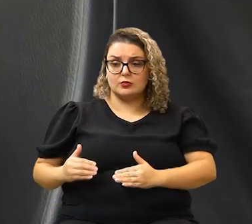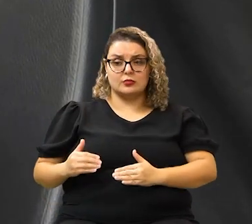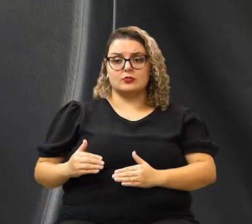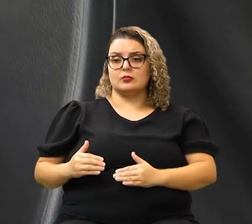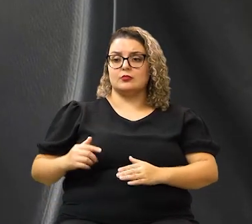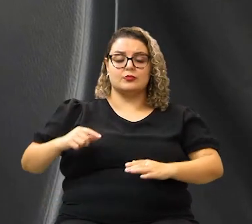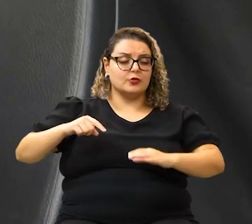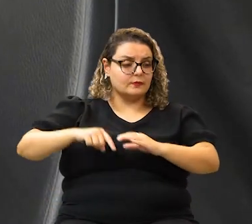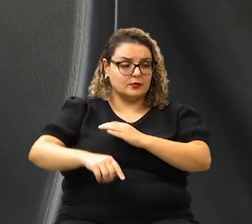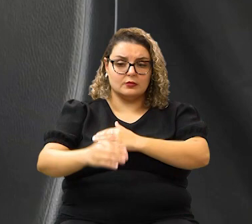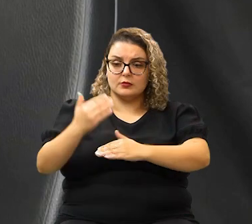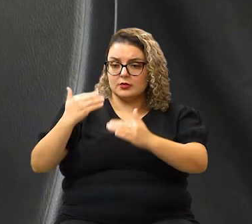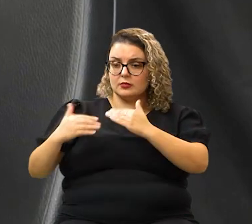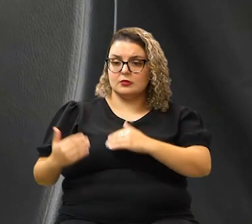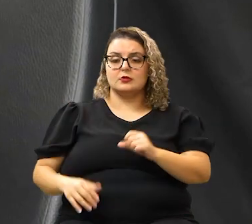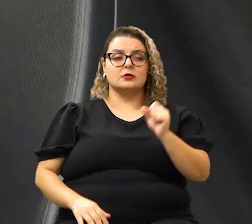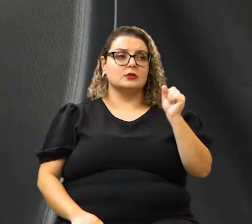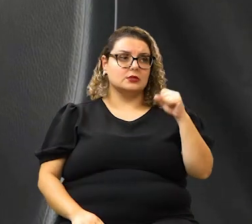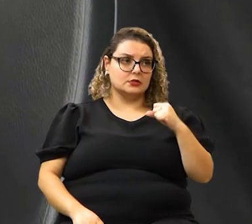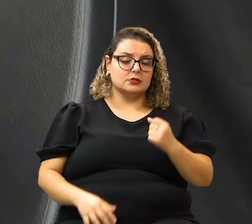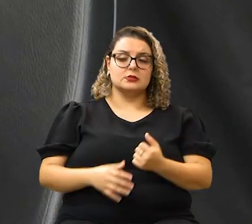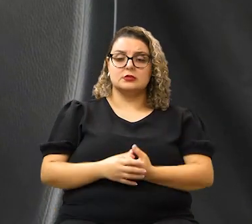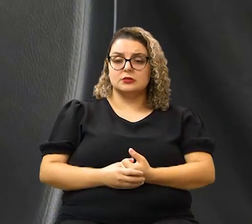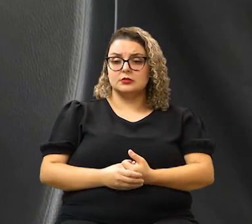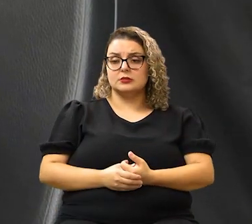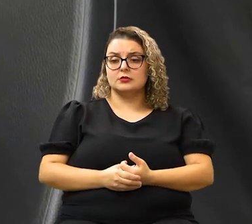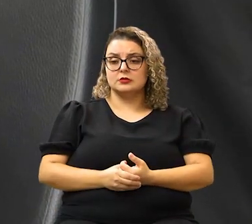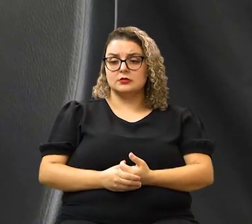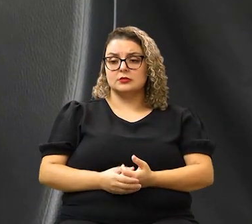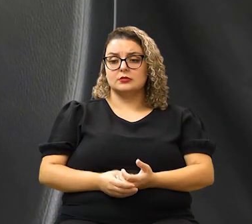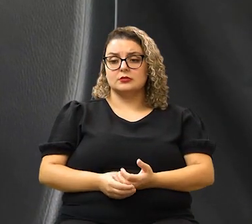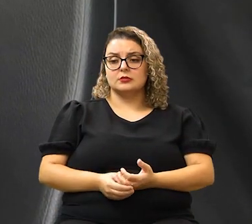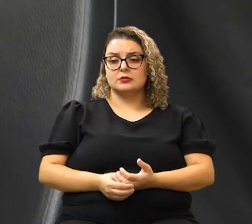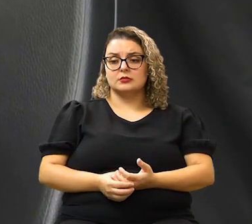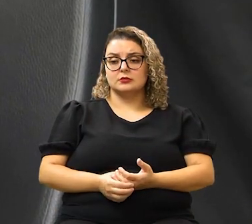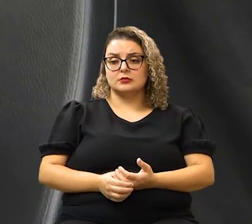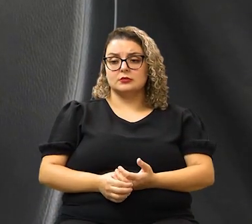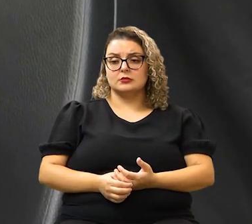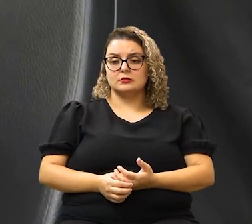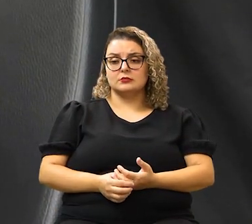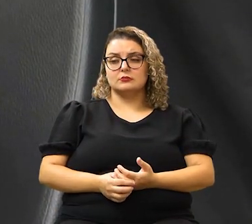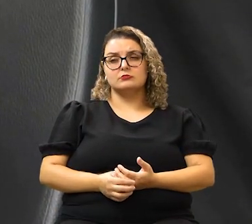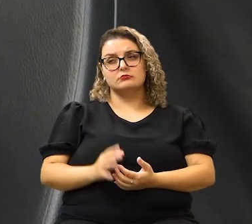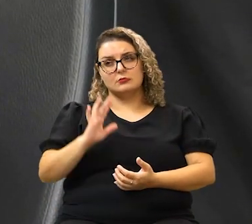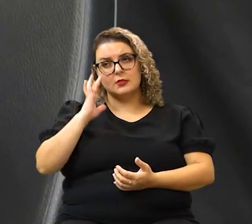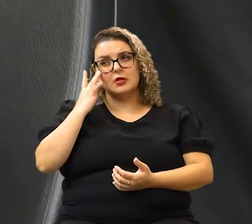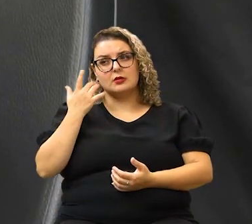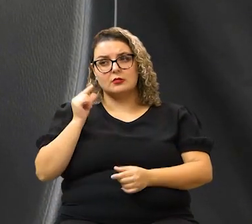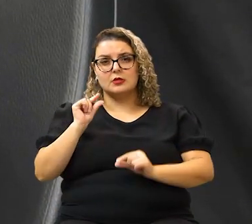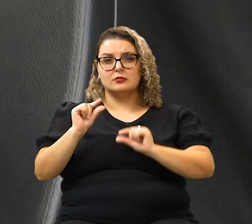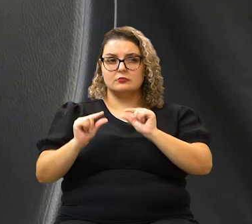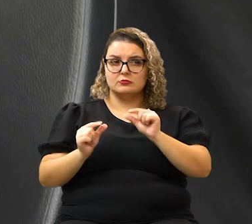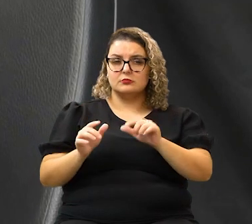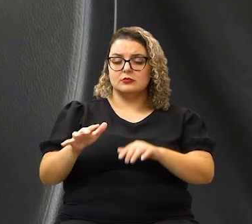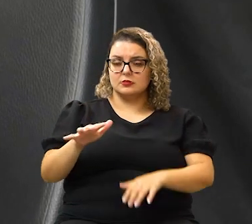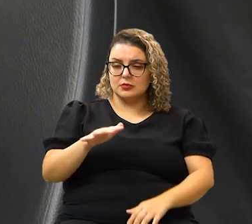Então, mas eu acho que está um pouco nesse cenário, assim,